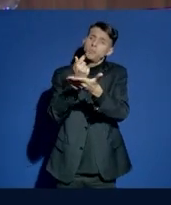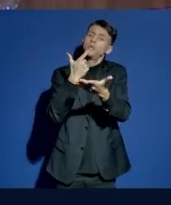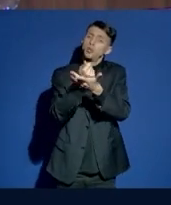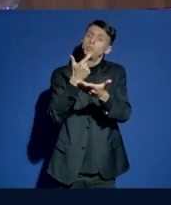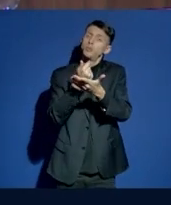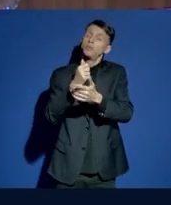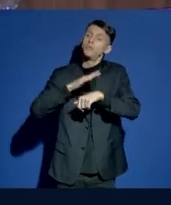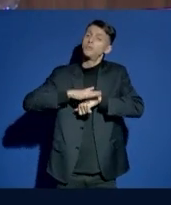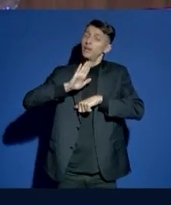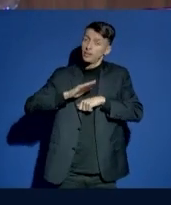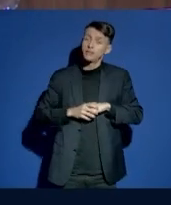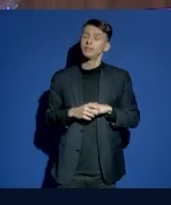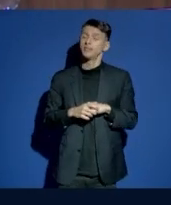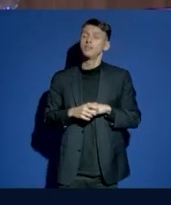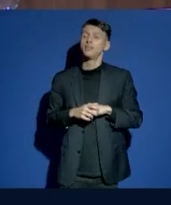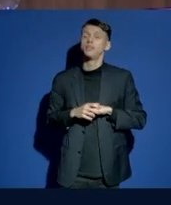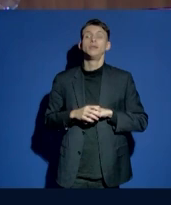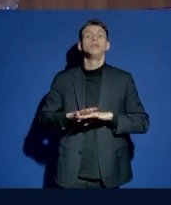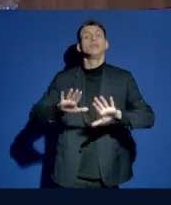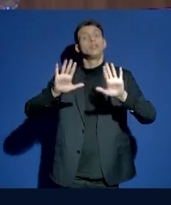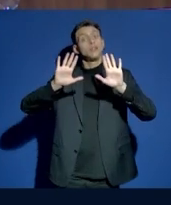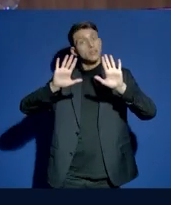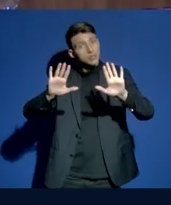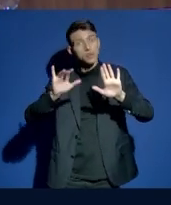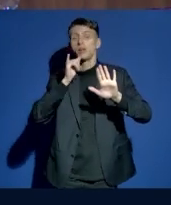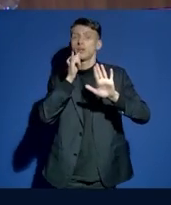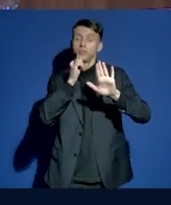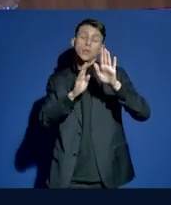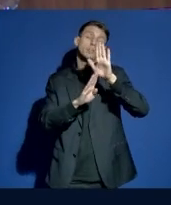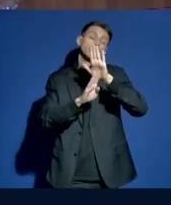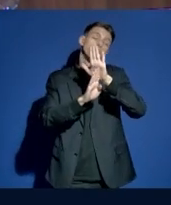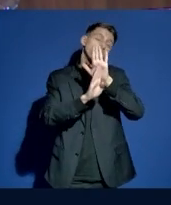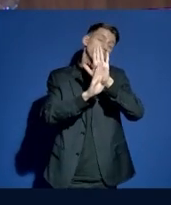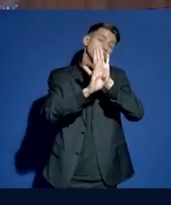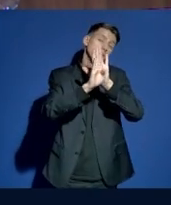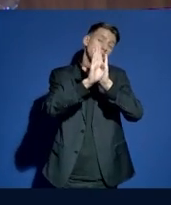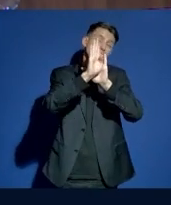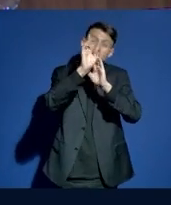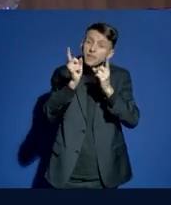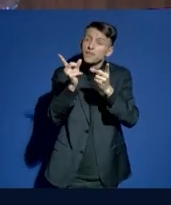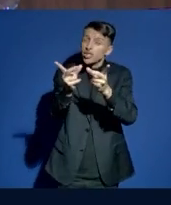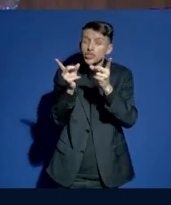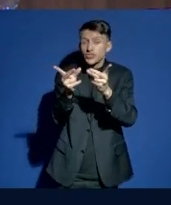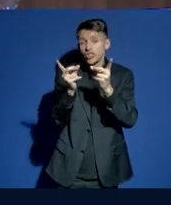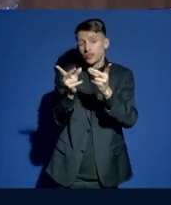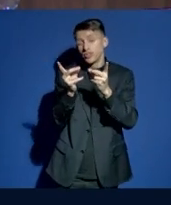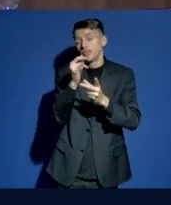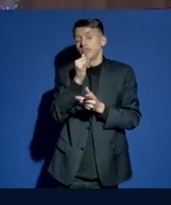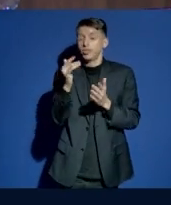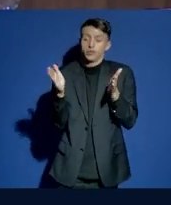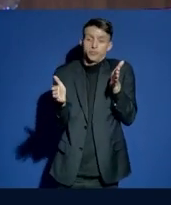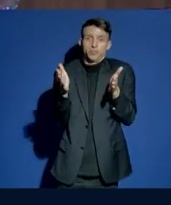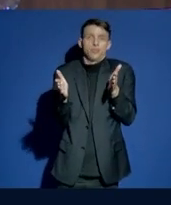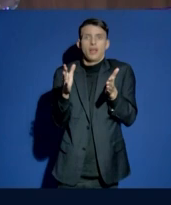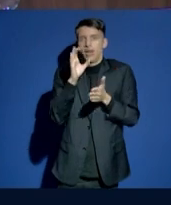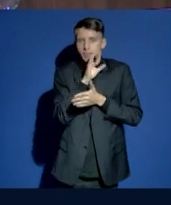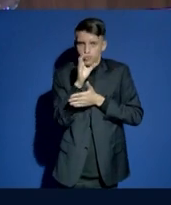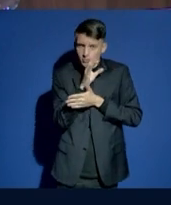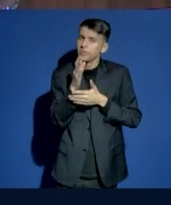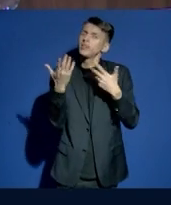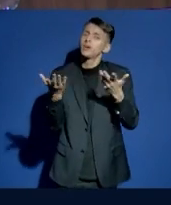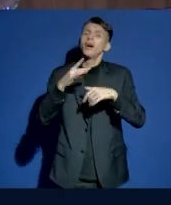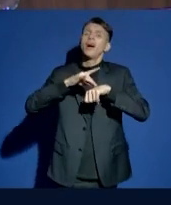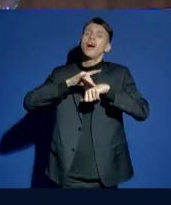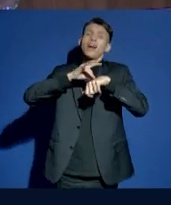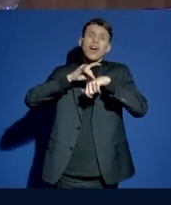é aspiracional. E é mais alto na pirâmide, onde tem menos influência do curto prazo. Então,